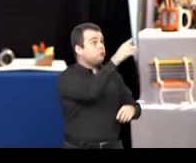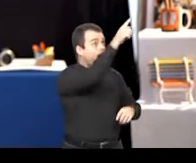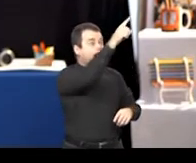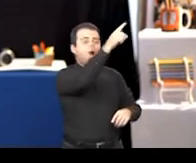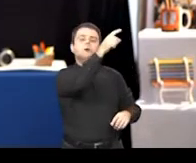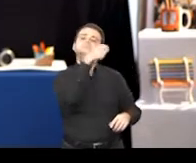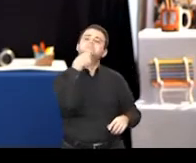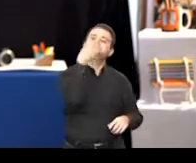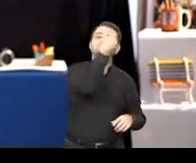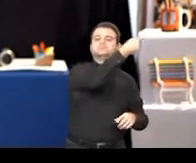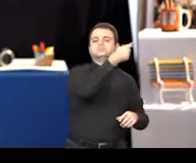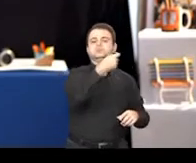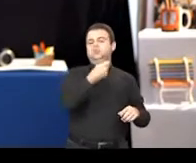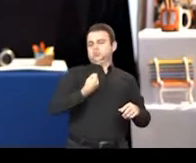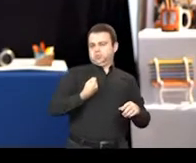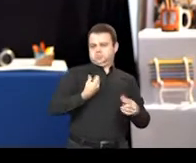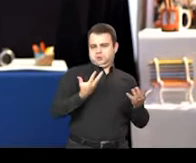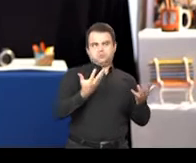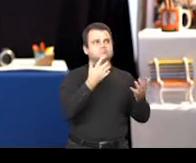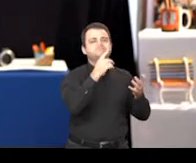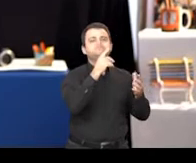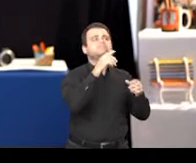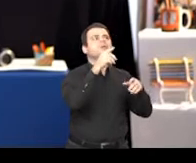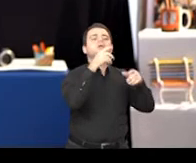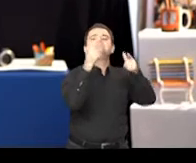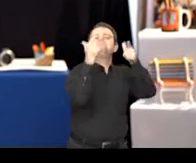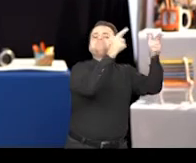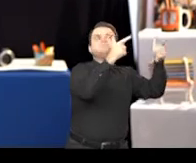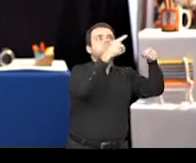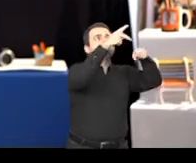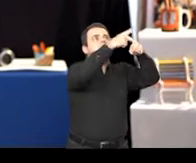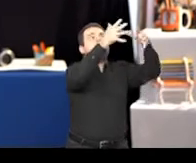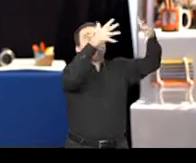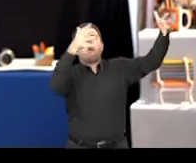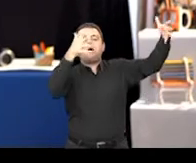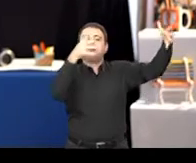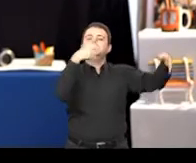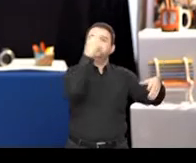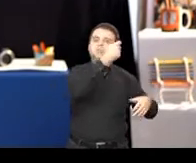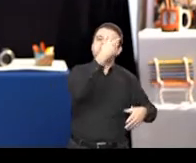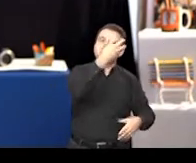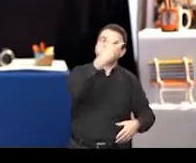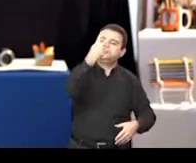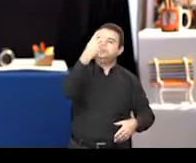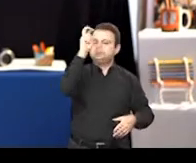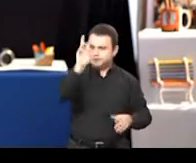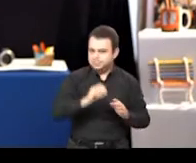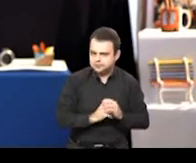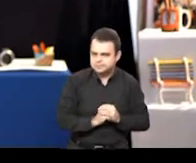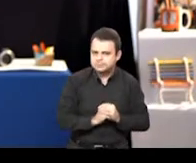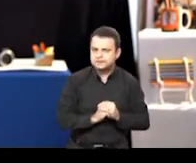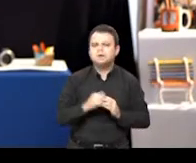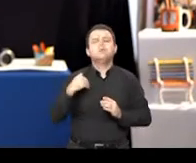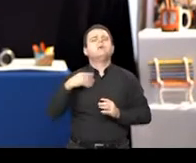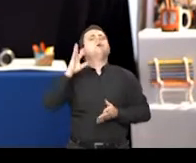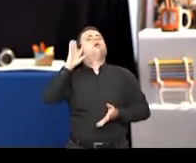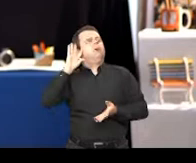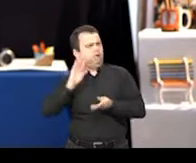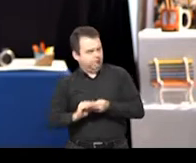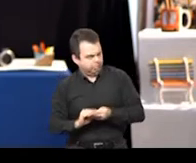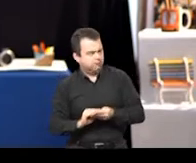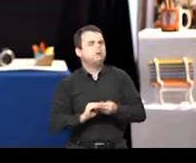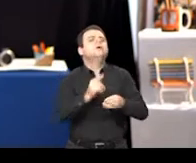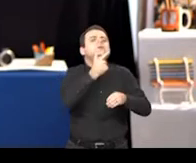um número. Ele o chama, por exemplo, o asteroide 325. Tenho sérias razões